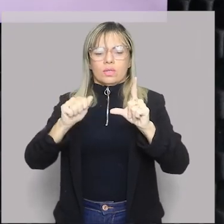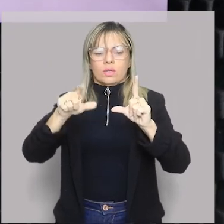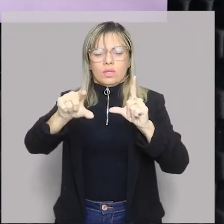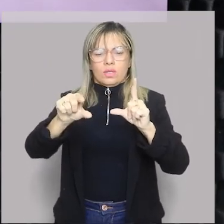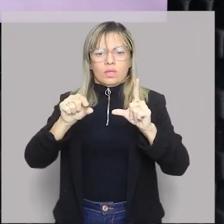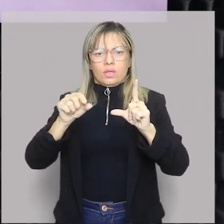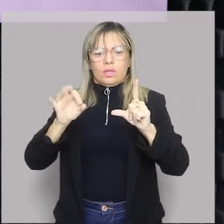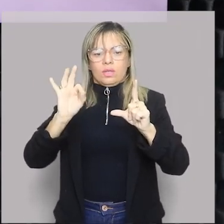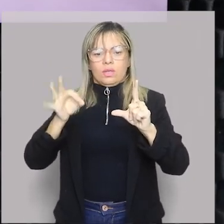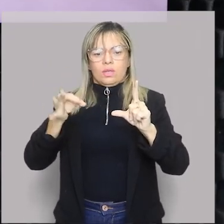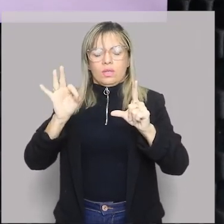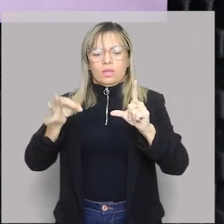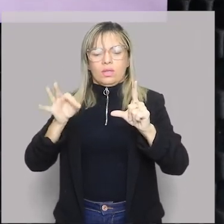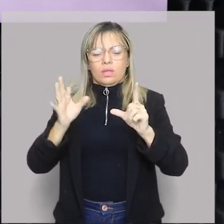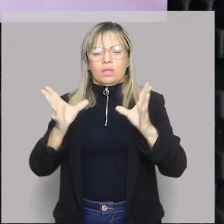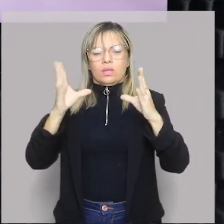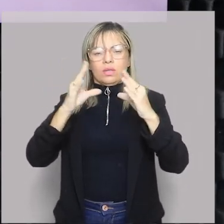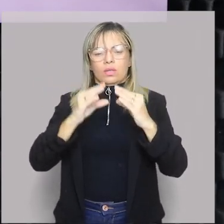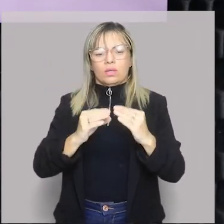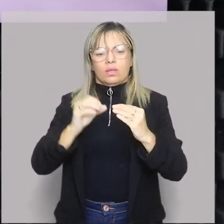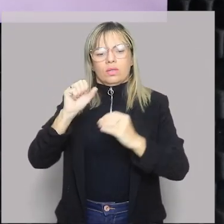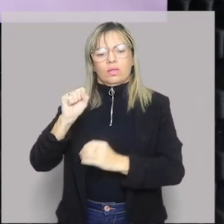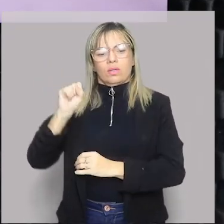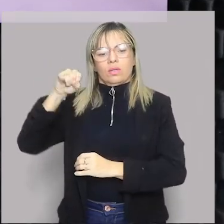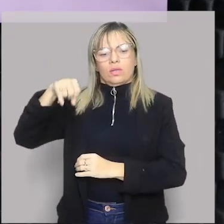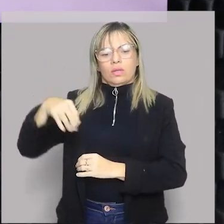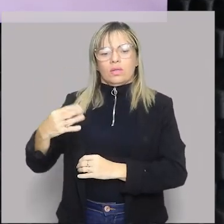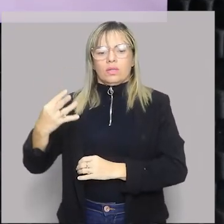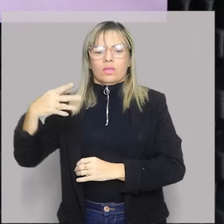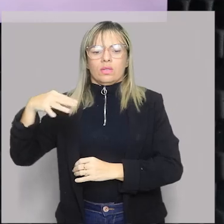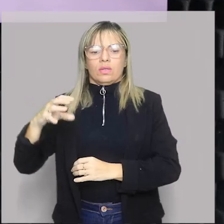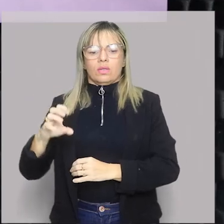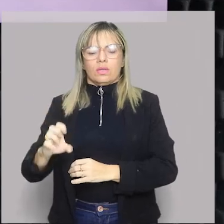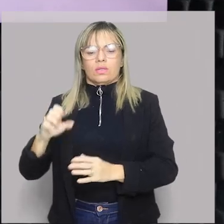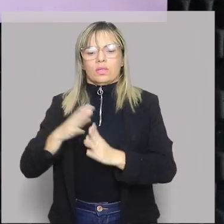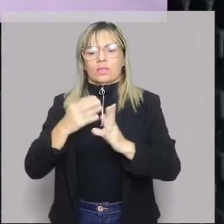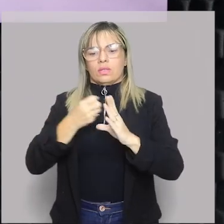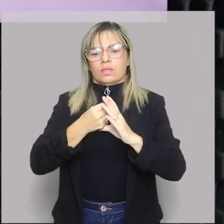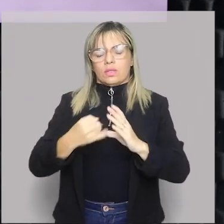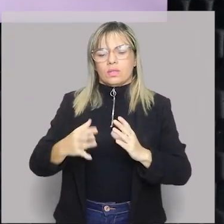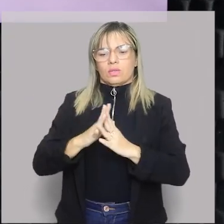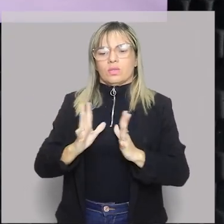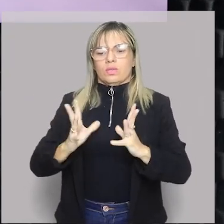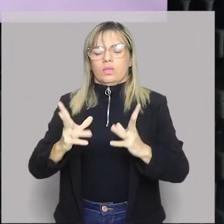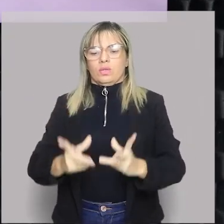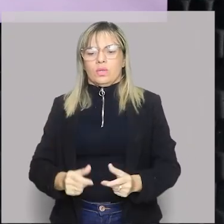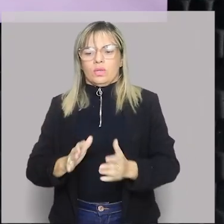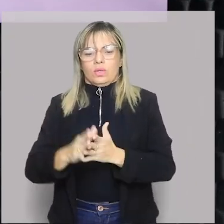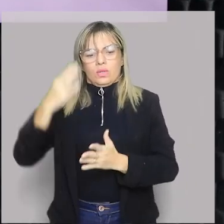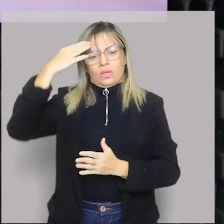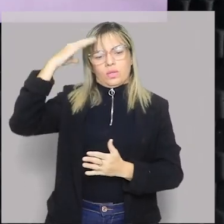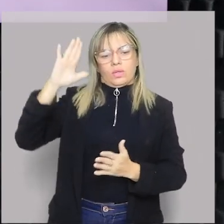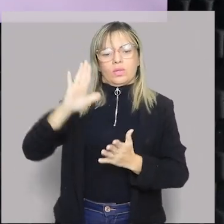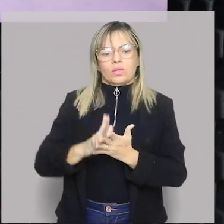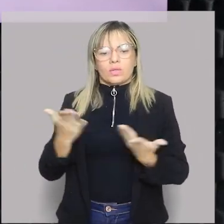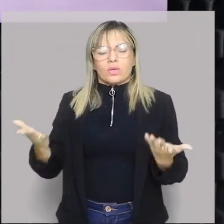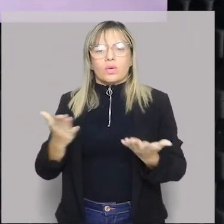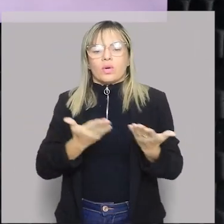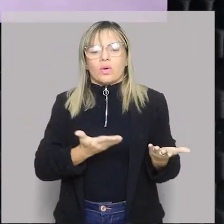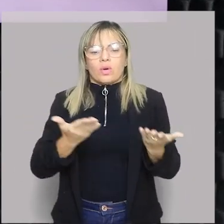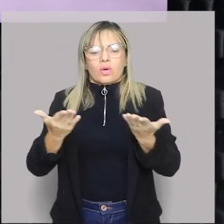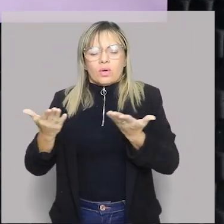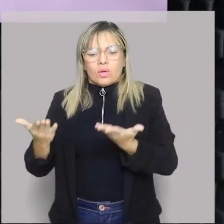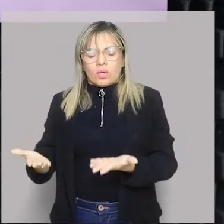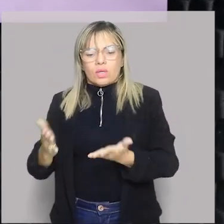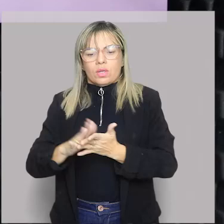correta, letra A. A síntese dos aspectos gerais de um produto cultural, de modo a convidar o público a assistir